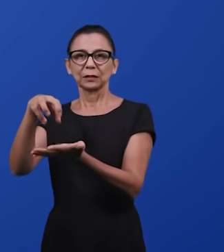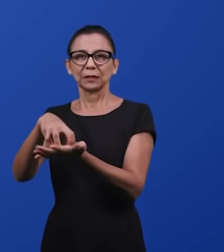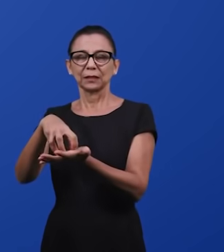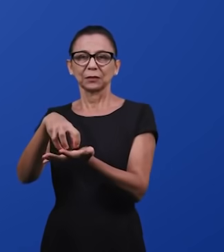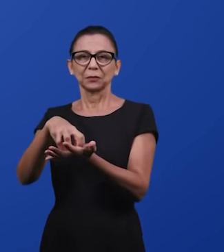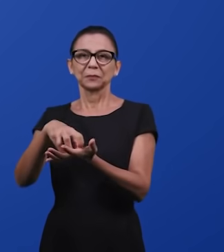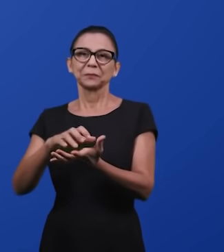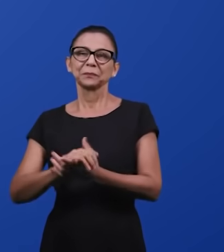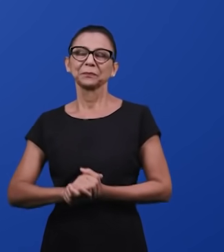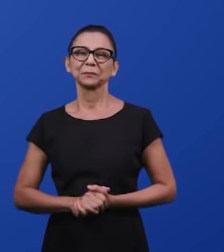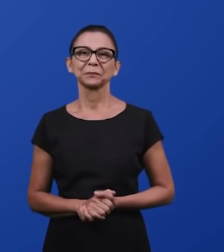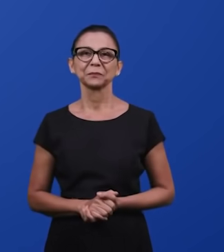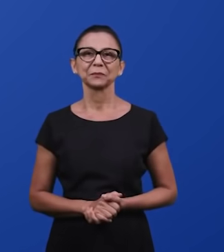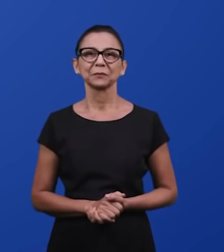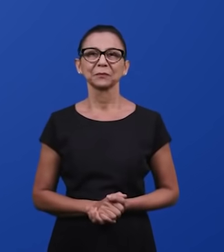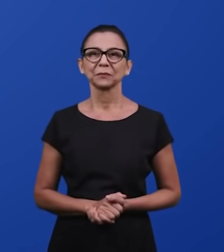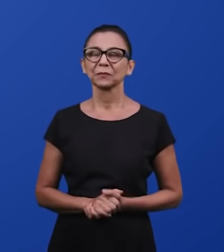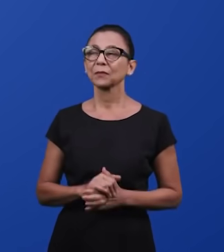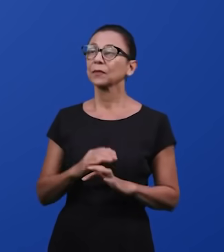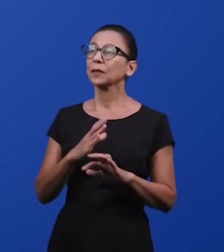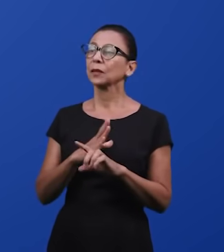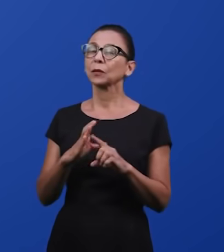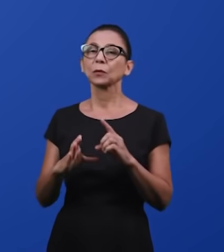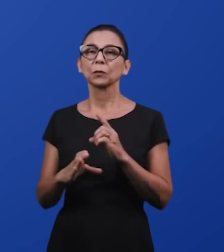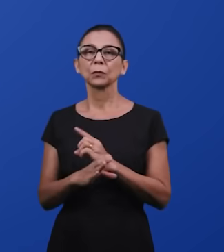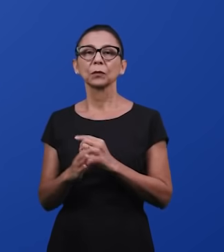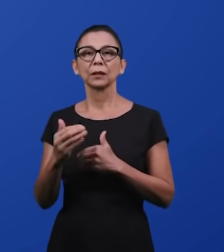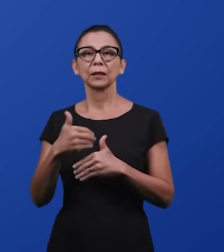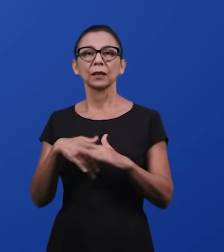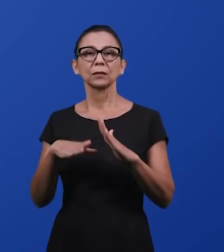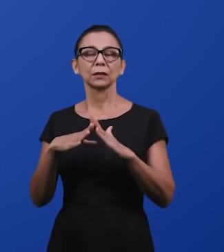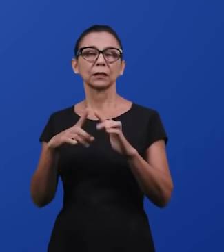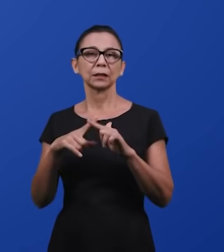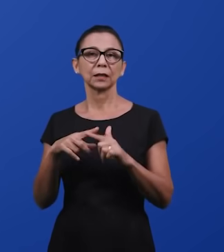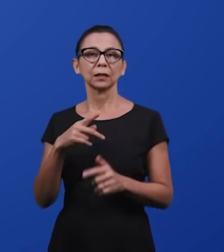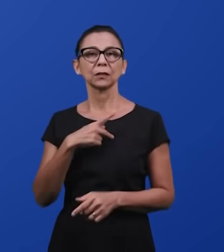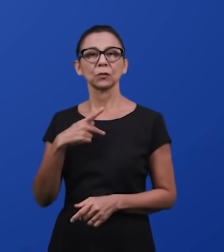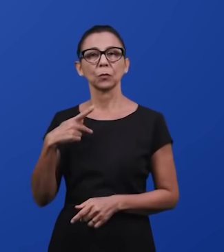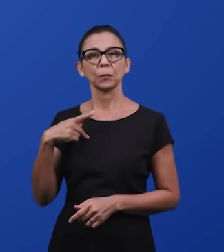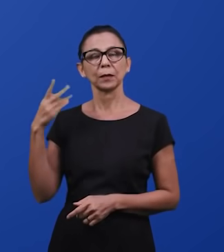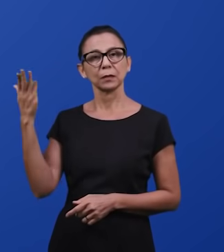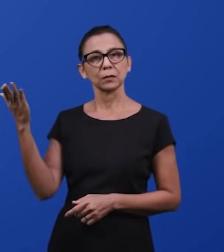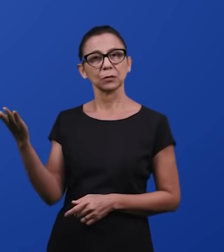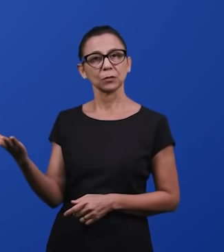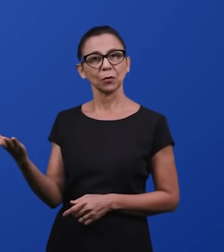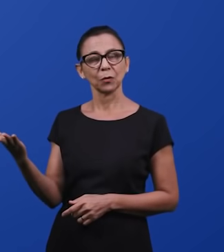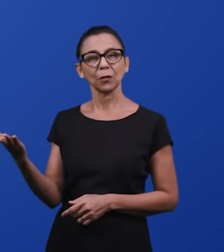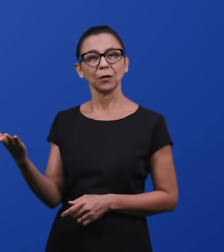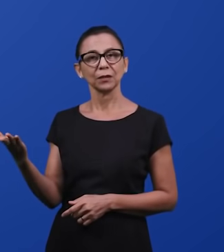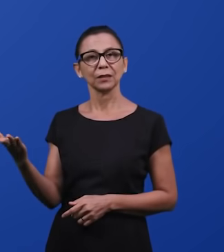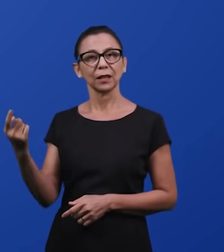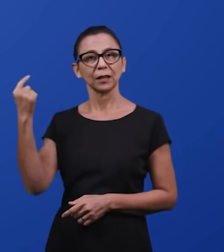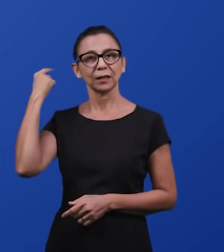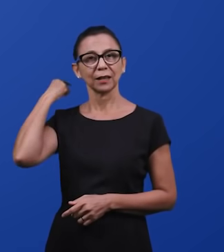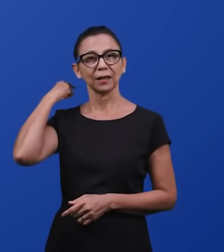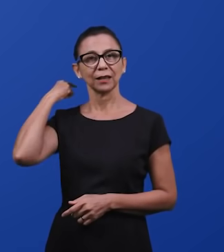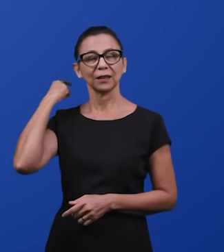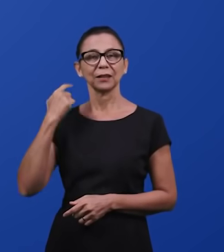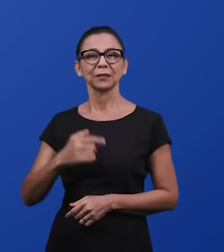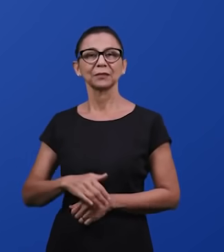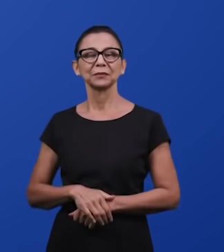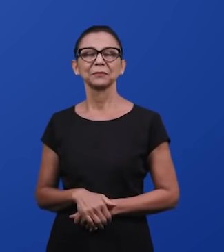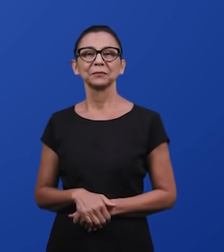de Apucarana. O culto ali, os irmãos podem ver no interior da igreja. O pastor Júnior também lá ao fundo, né,